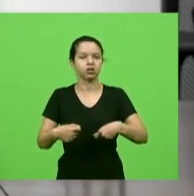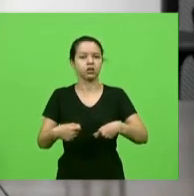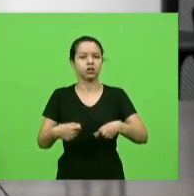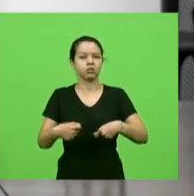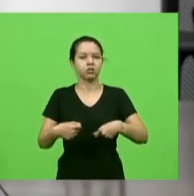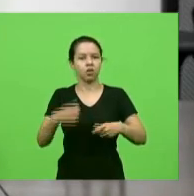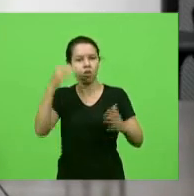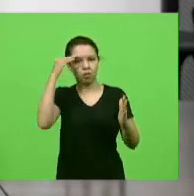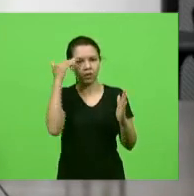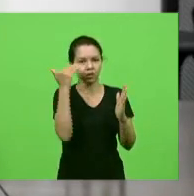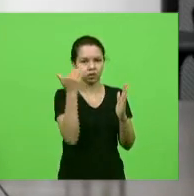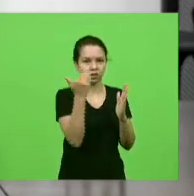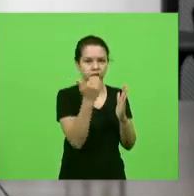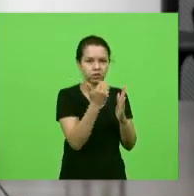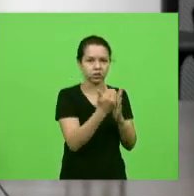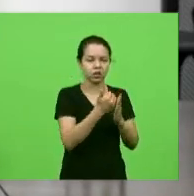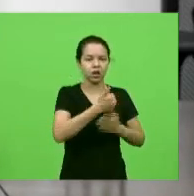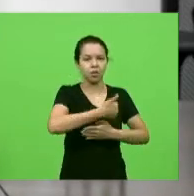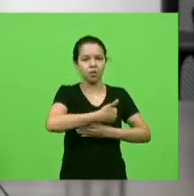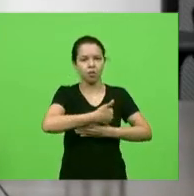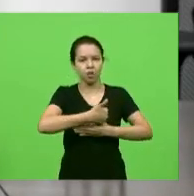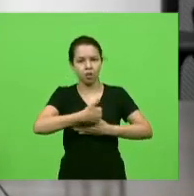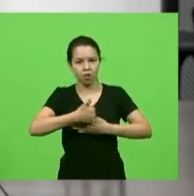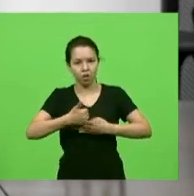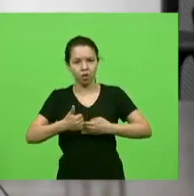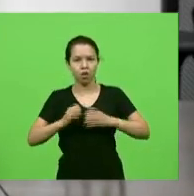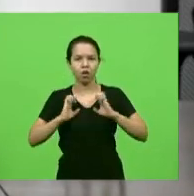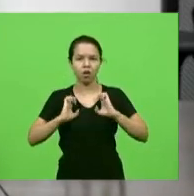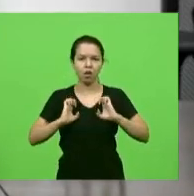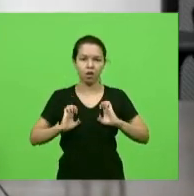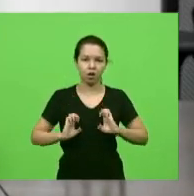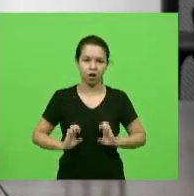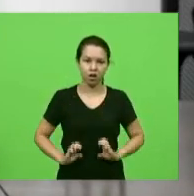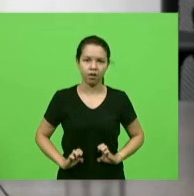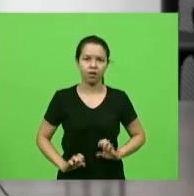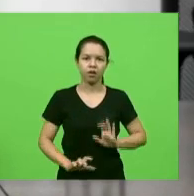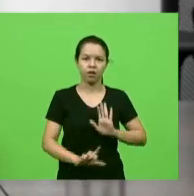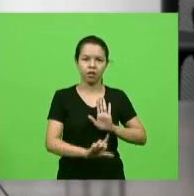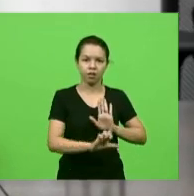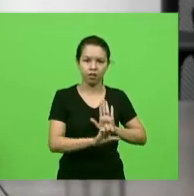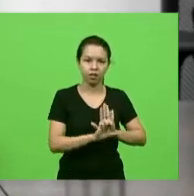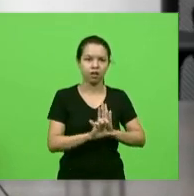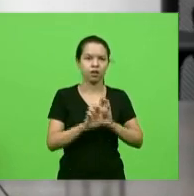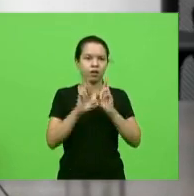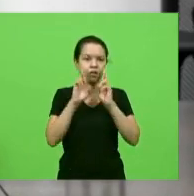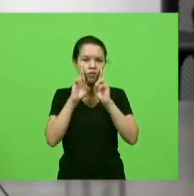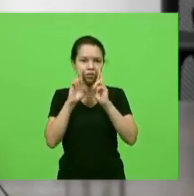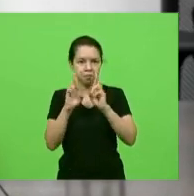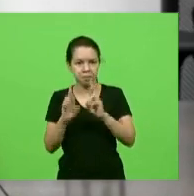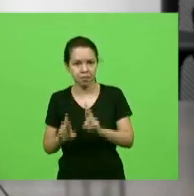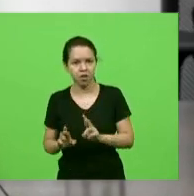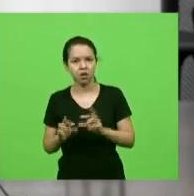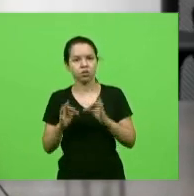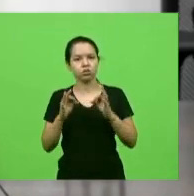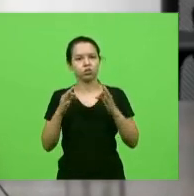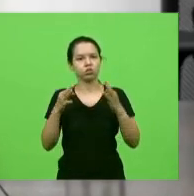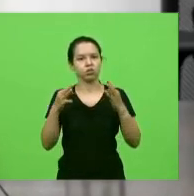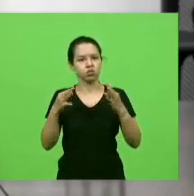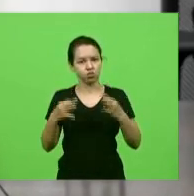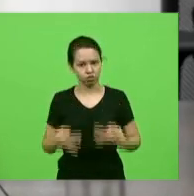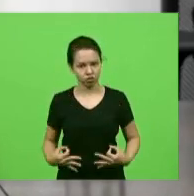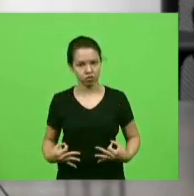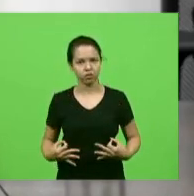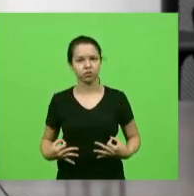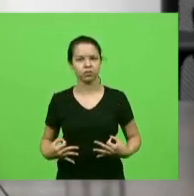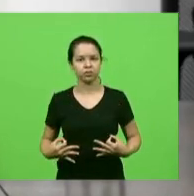da ética, da lei, do respeito e da justiça. Que assim Deus, que é o